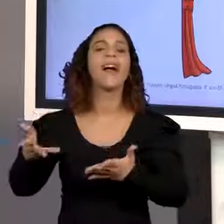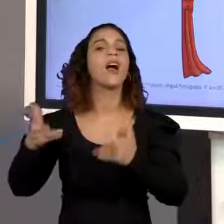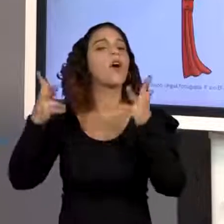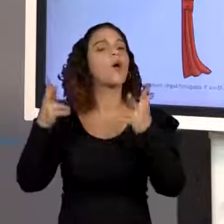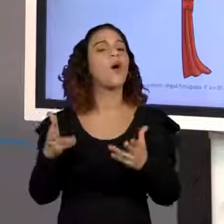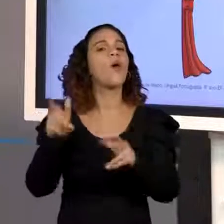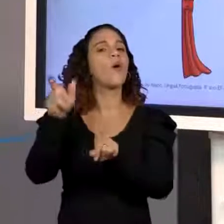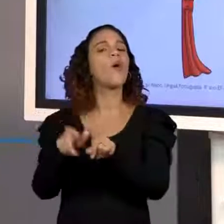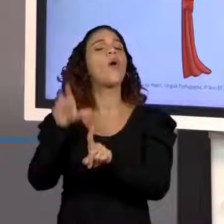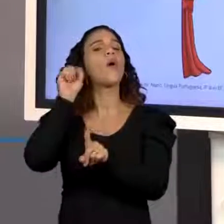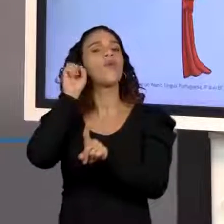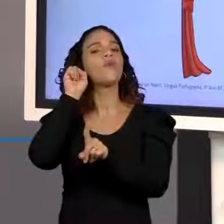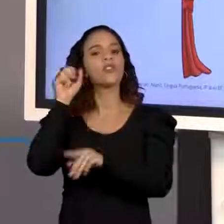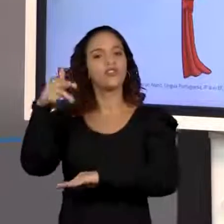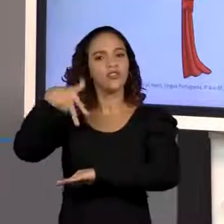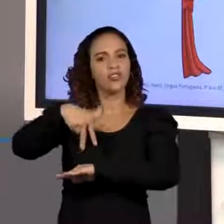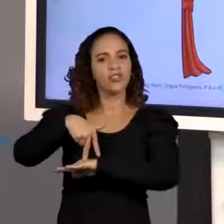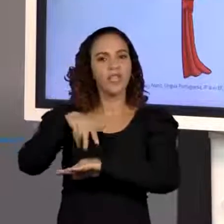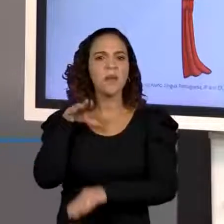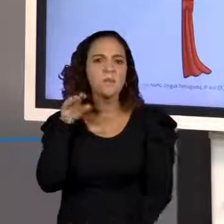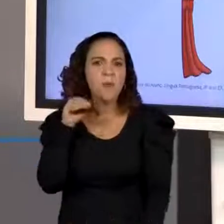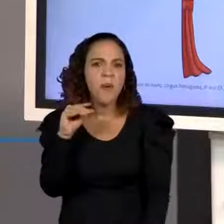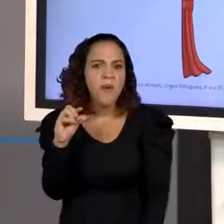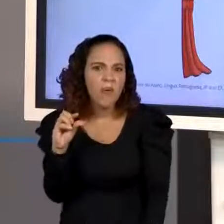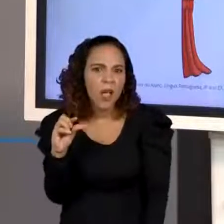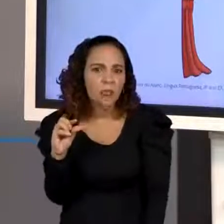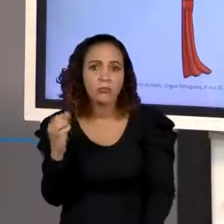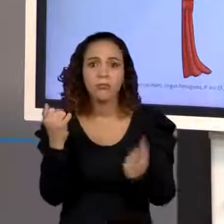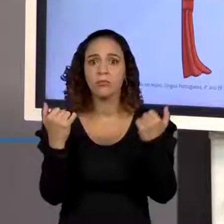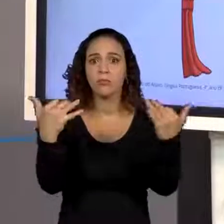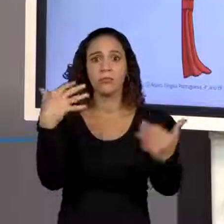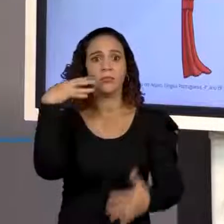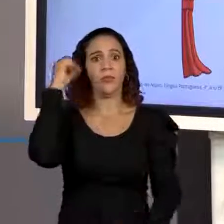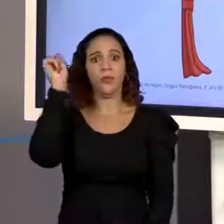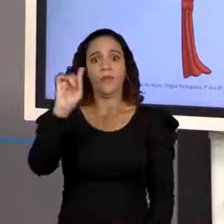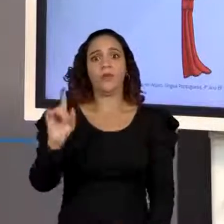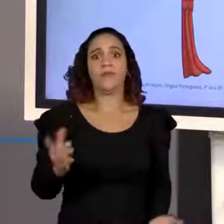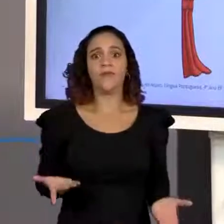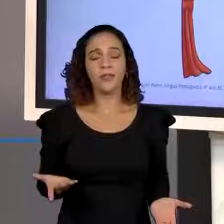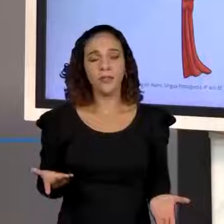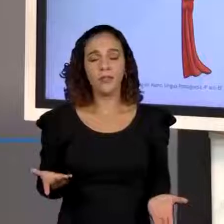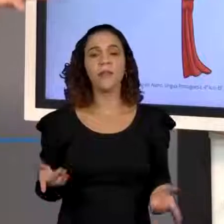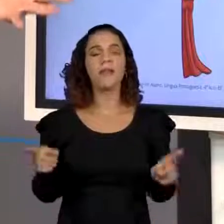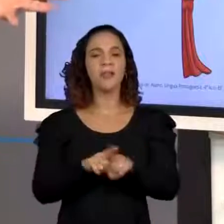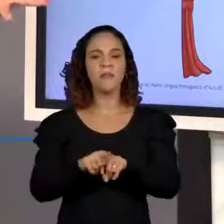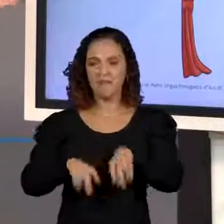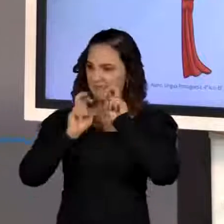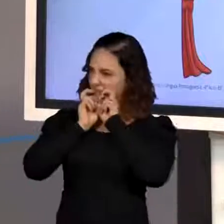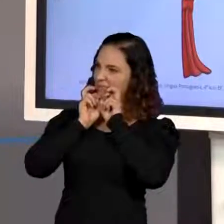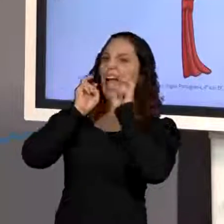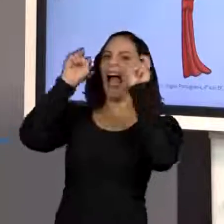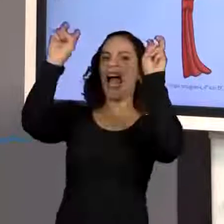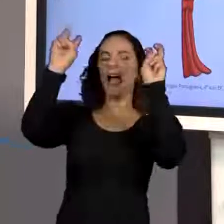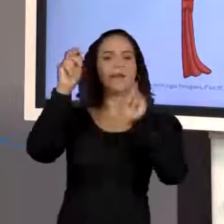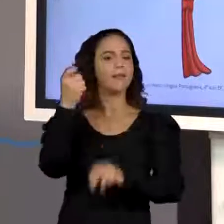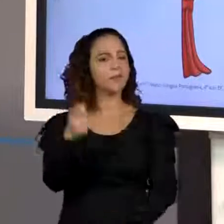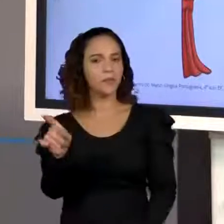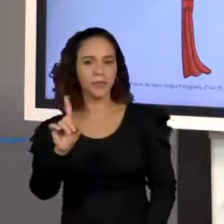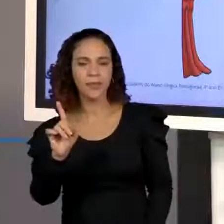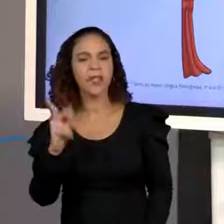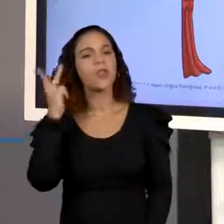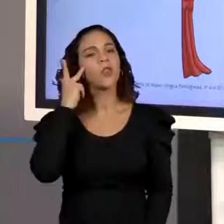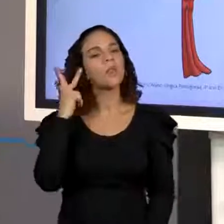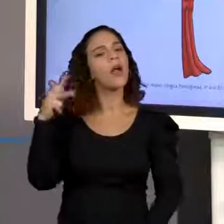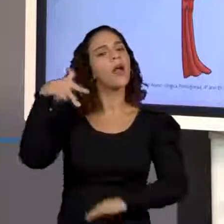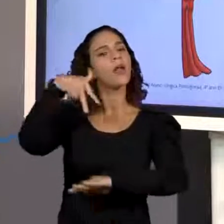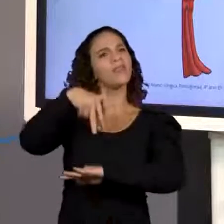apresentação. Eu não posso falar baixinho, porque senão vocês não ouvem aí. E também não preciso gritar muito, porque senão as pessoas vão